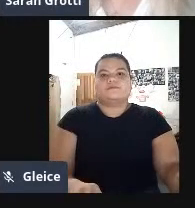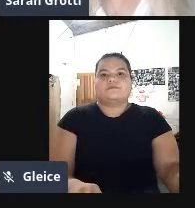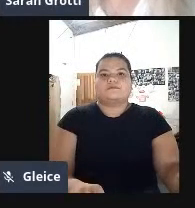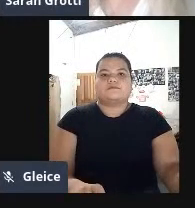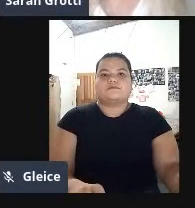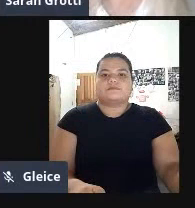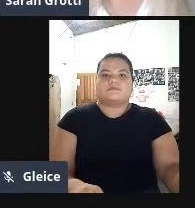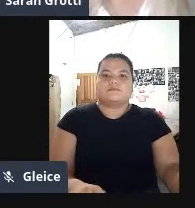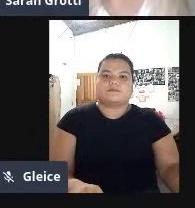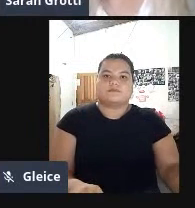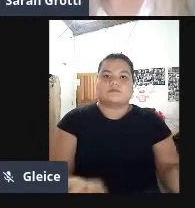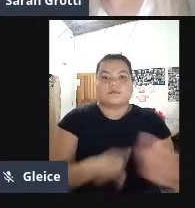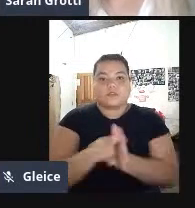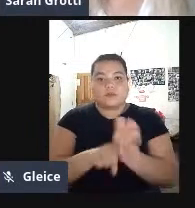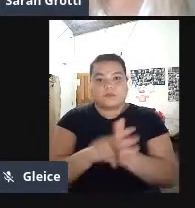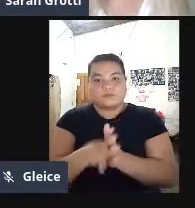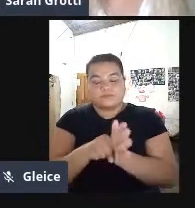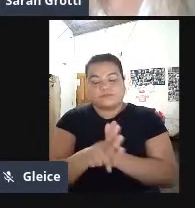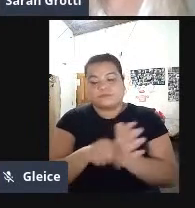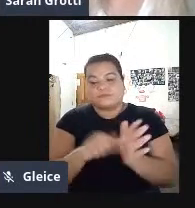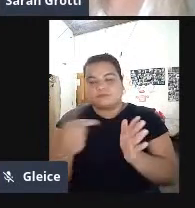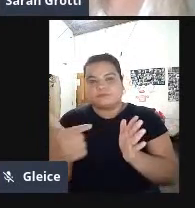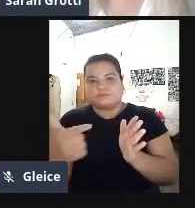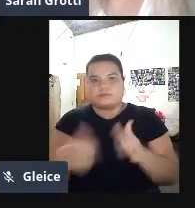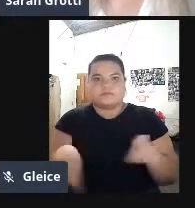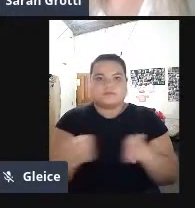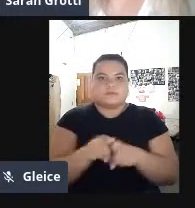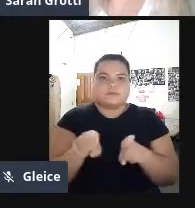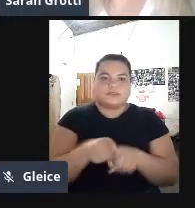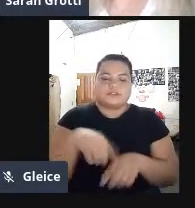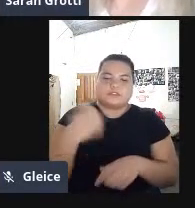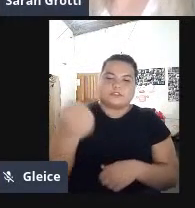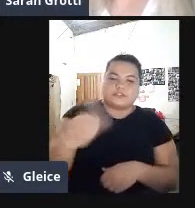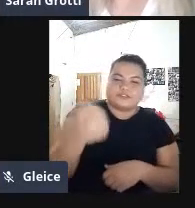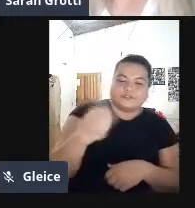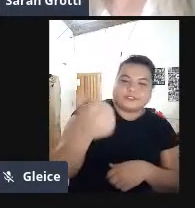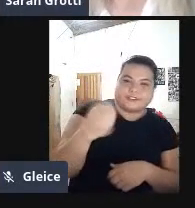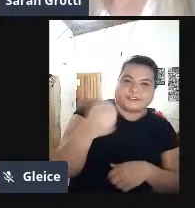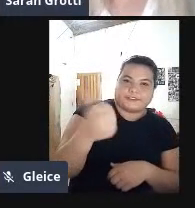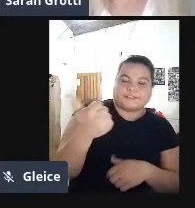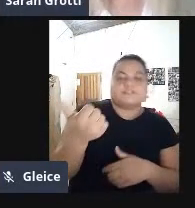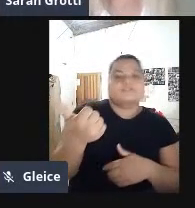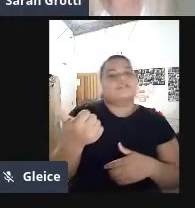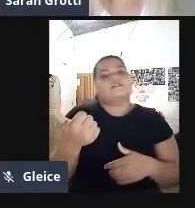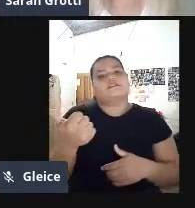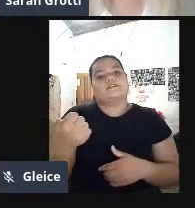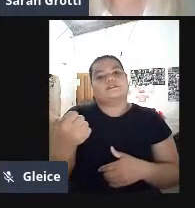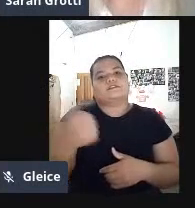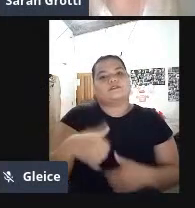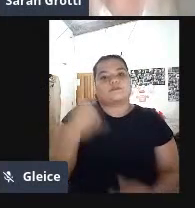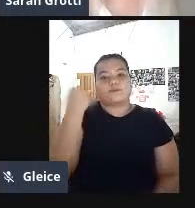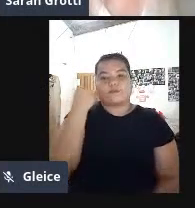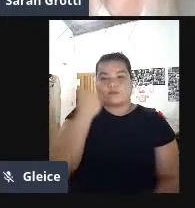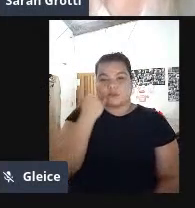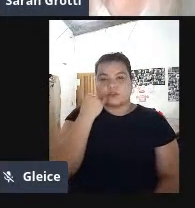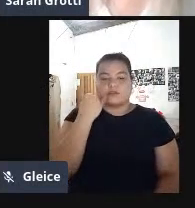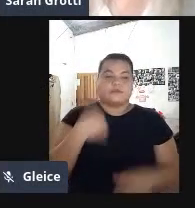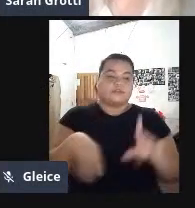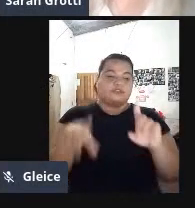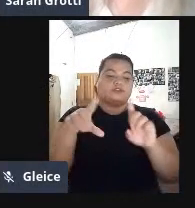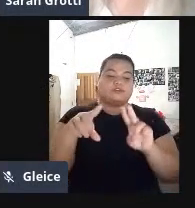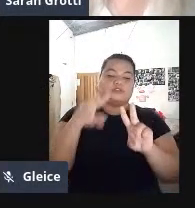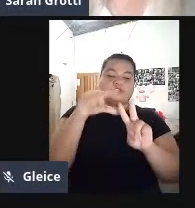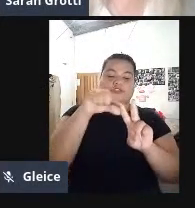E esse outro estudo, avaliação da oferta nutricional de dietas vegetarianas do tipo vegana, né, de Siqueira. Os